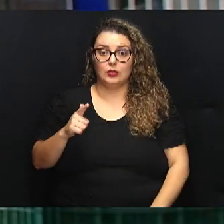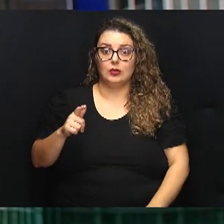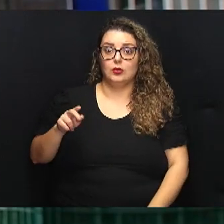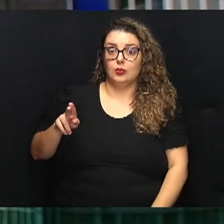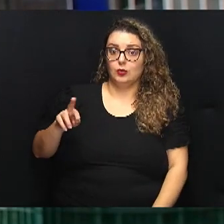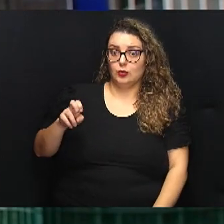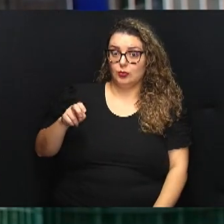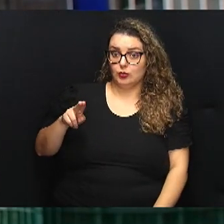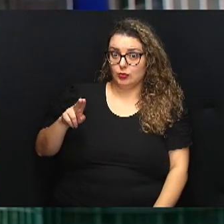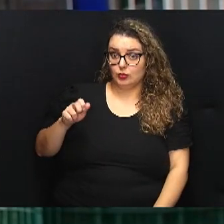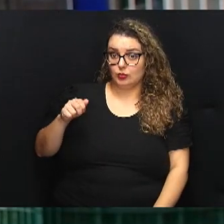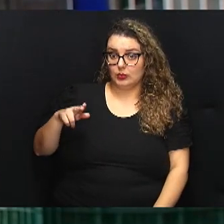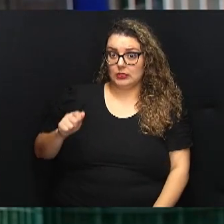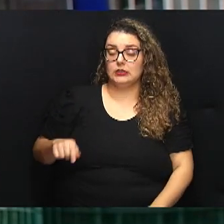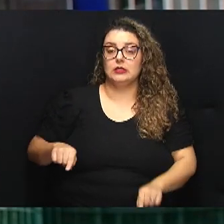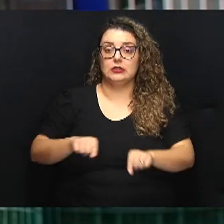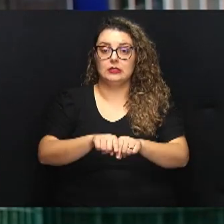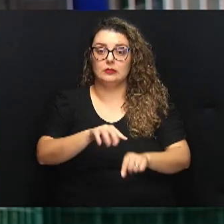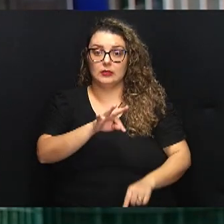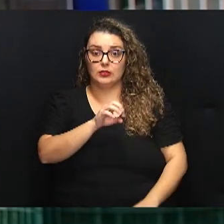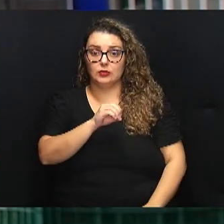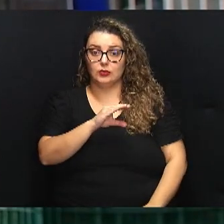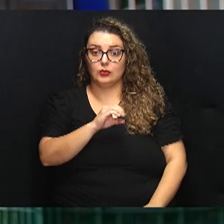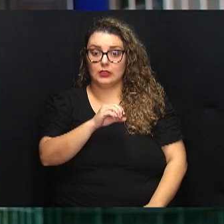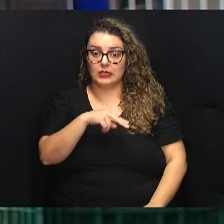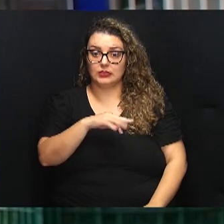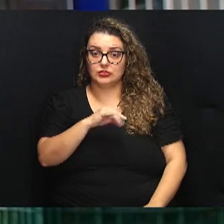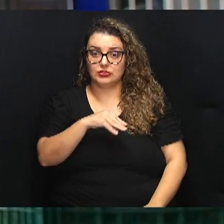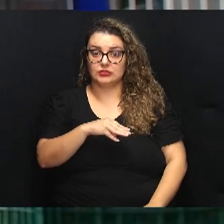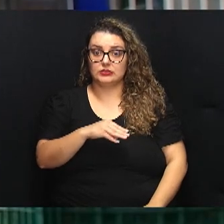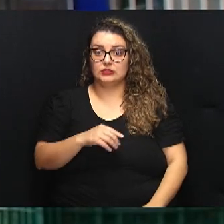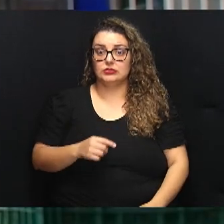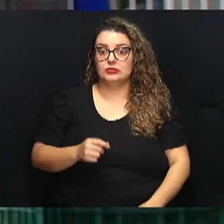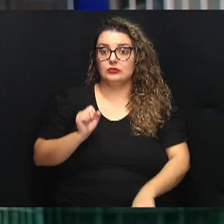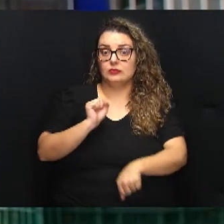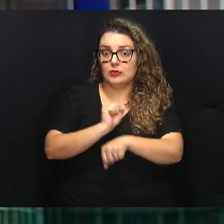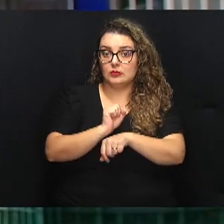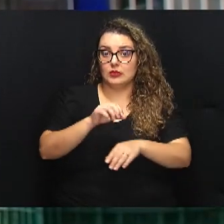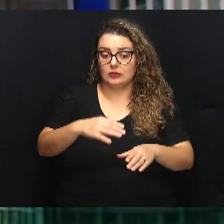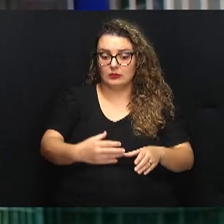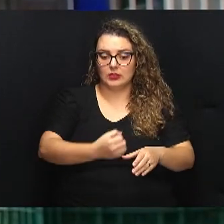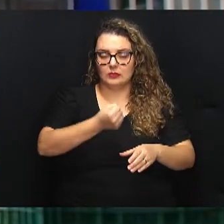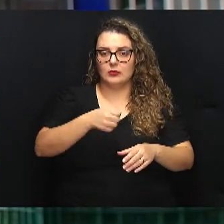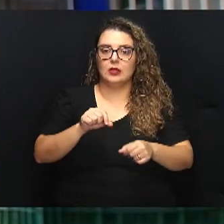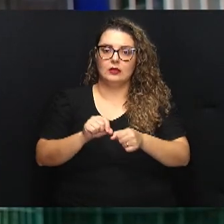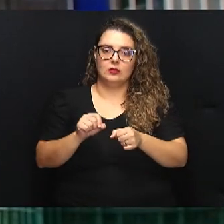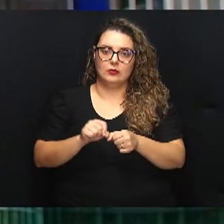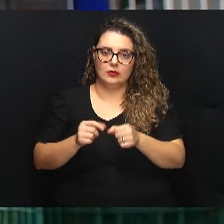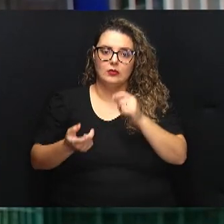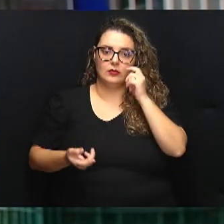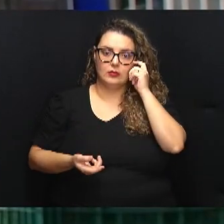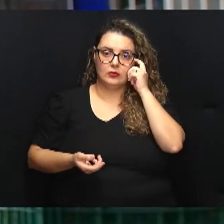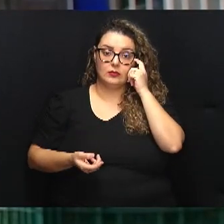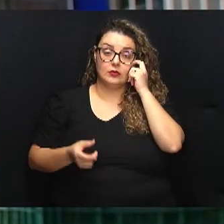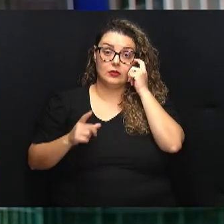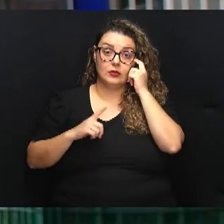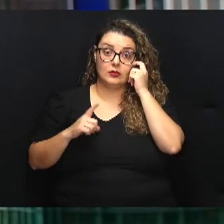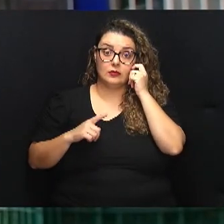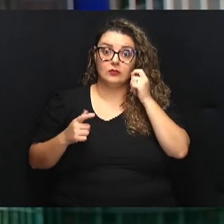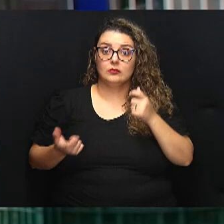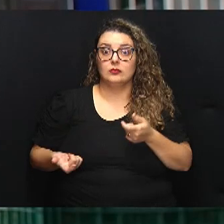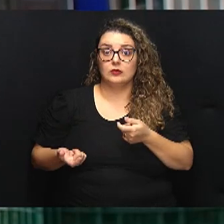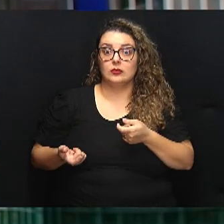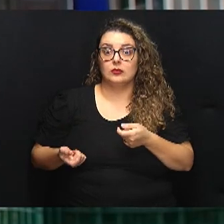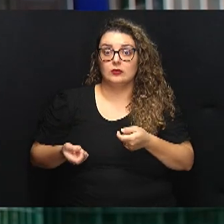Uruana, e em Tocantins, Lagoa da Confusão, elas tiveram uma pequena pausa na colheita. E daí fez com que eu tivesse uma retração no que